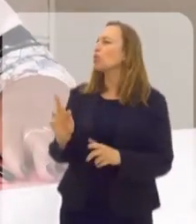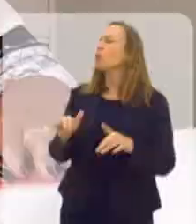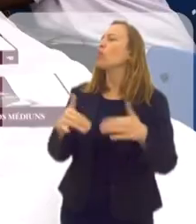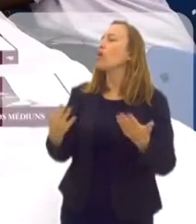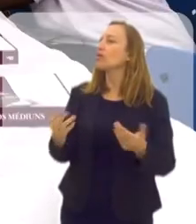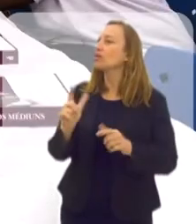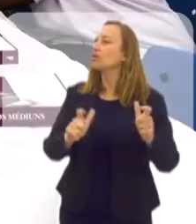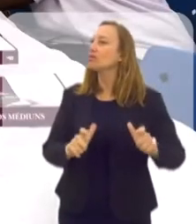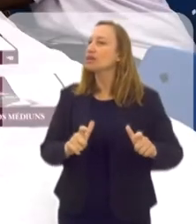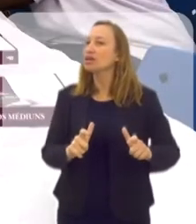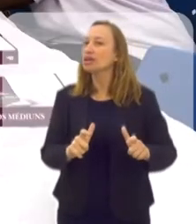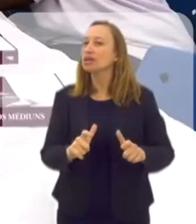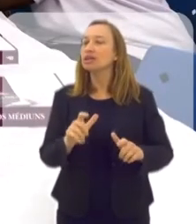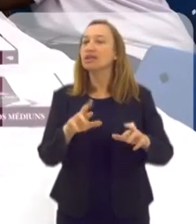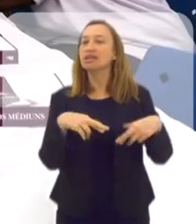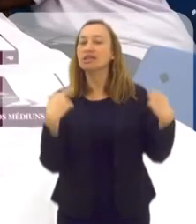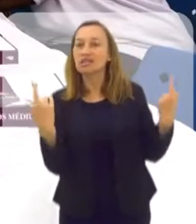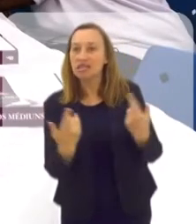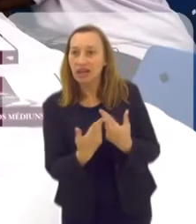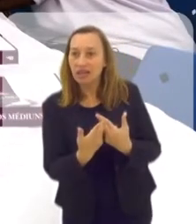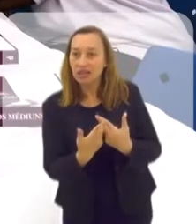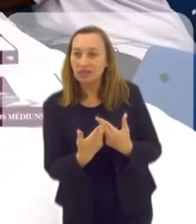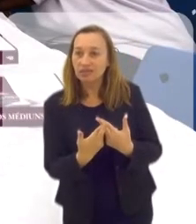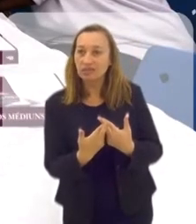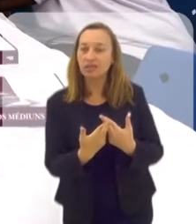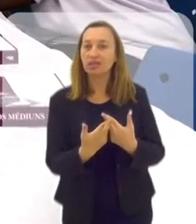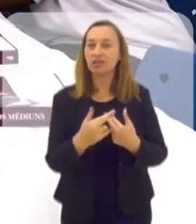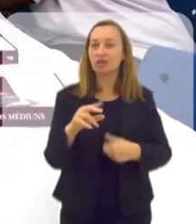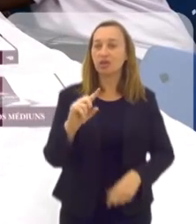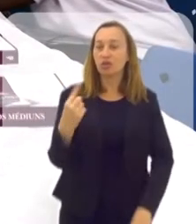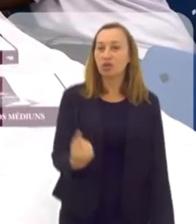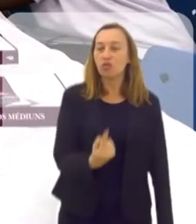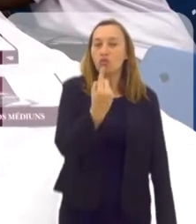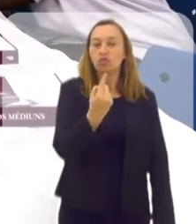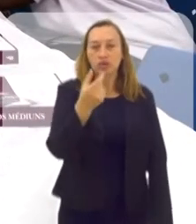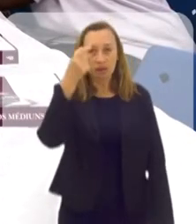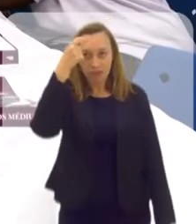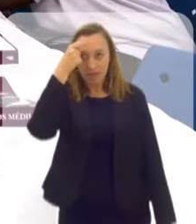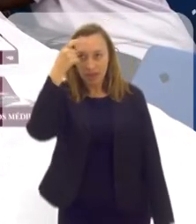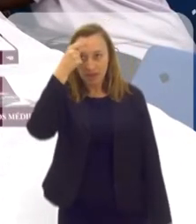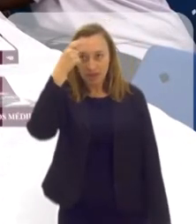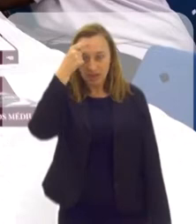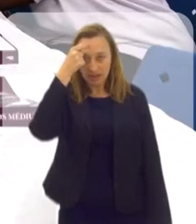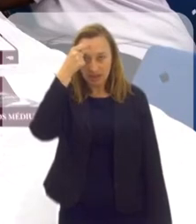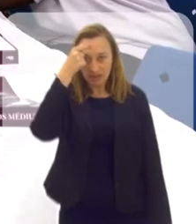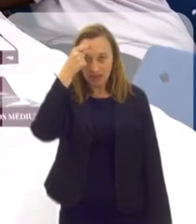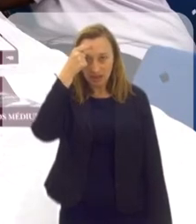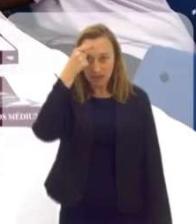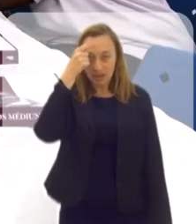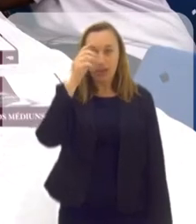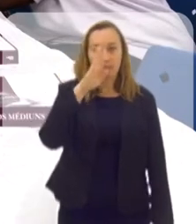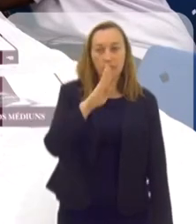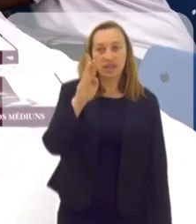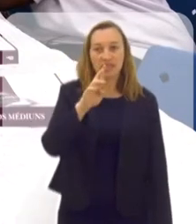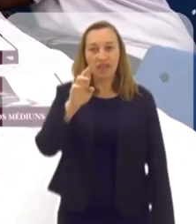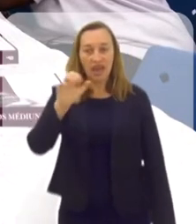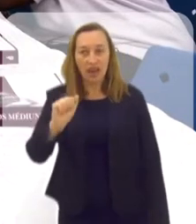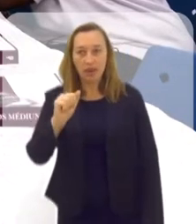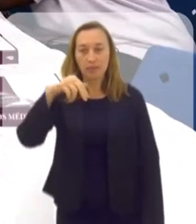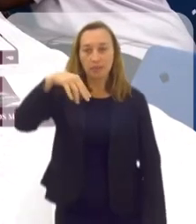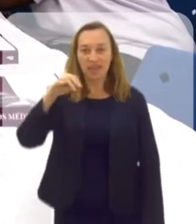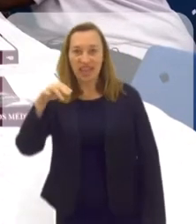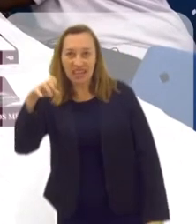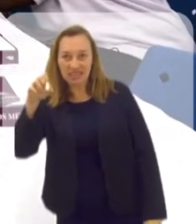se chama essa sala? A gente chama Sala de Reunião Mediúnica Bezerra de Menezes, né? Uma homenagem que a gente faz ao